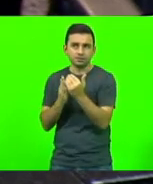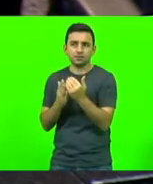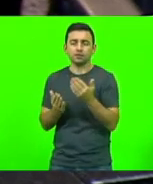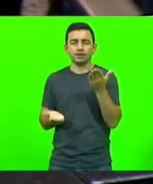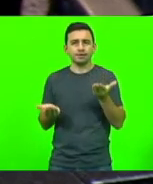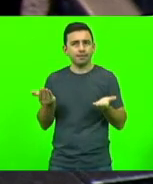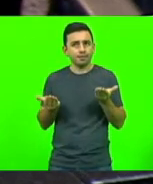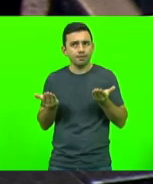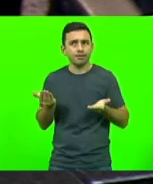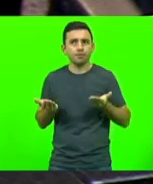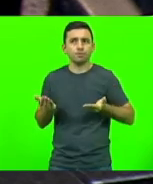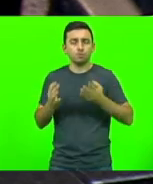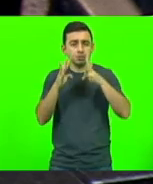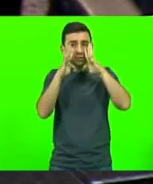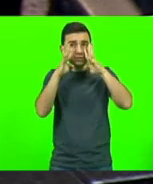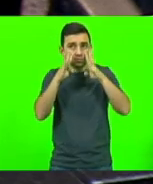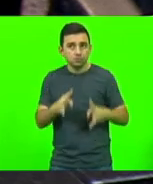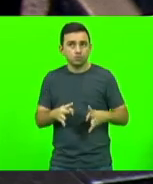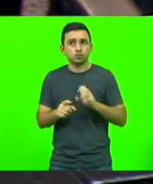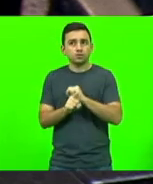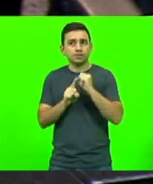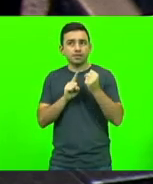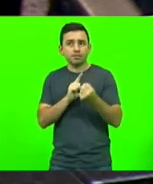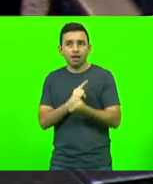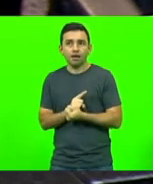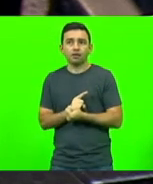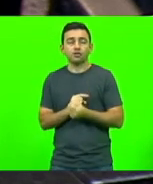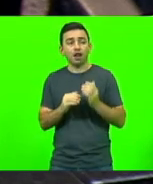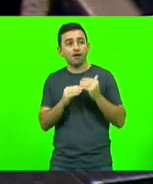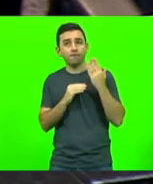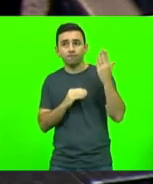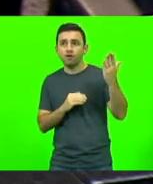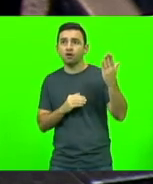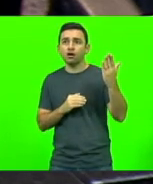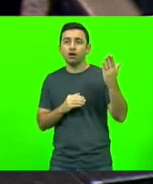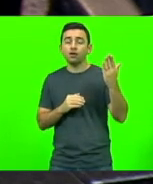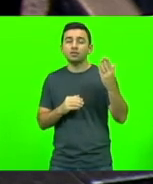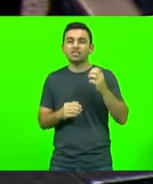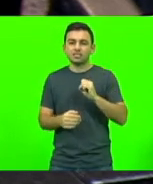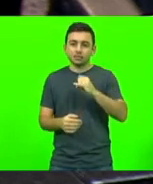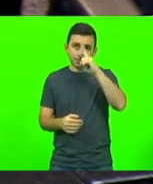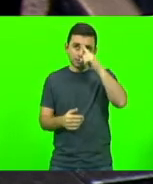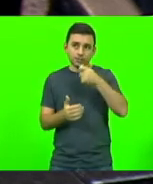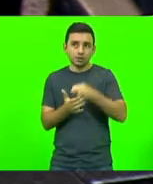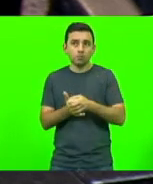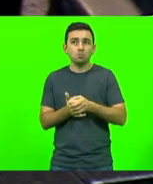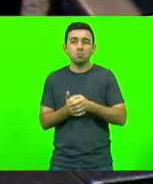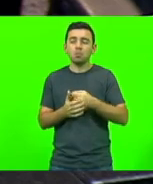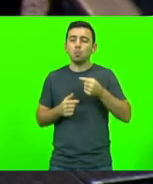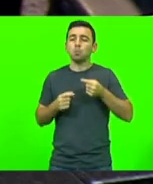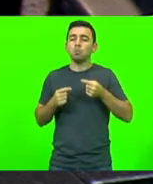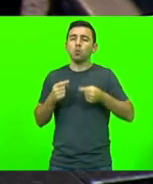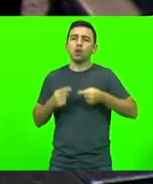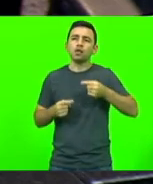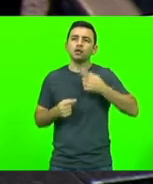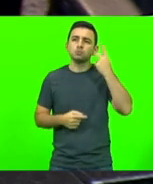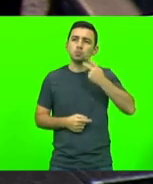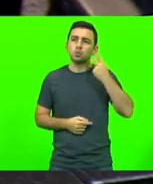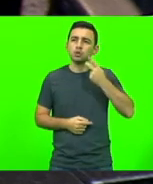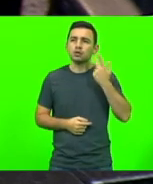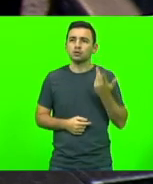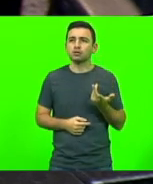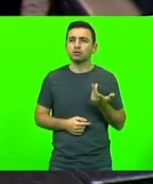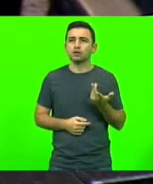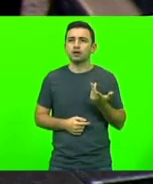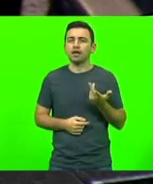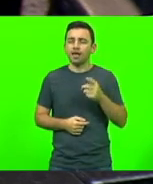senso, observar a sociedade lá fora e perceber que uma decisão política insensata, porque não é científica, está